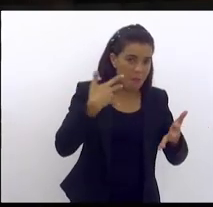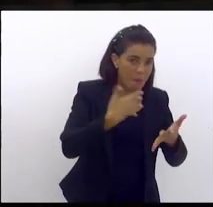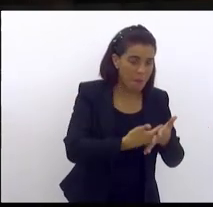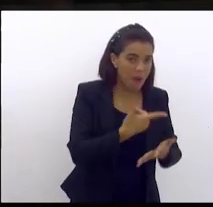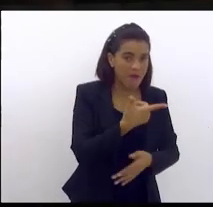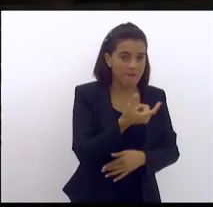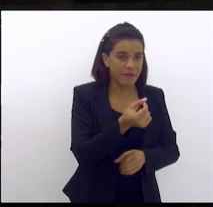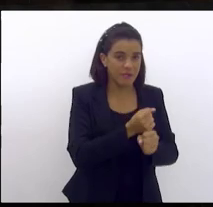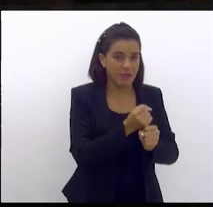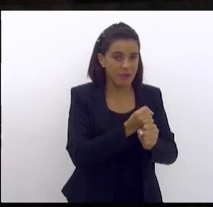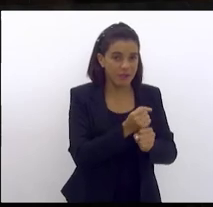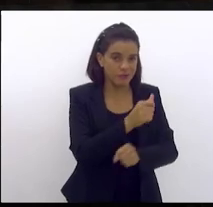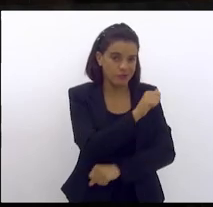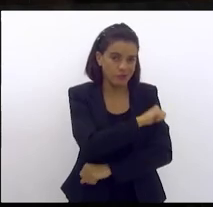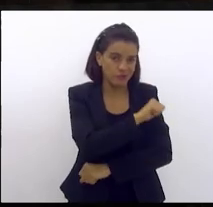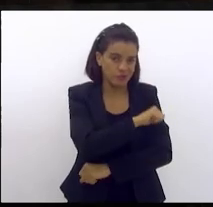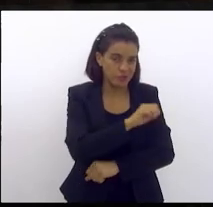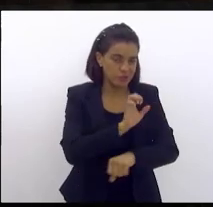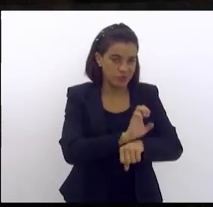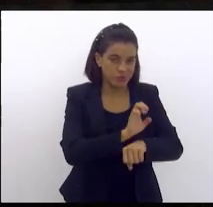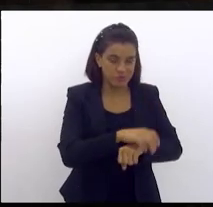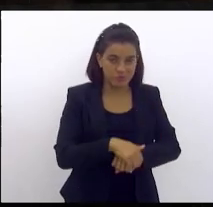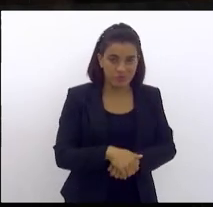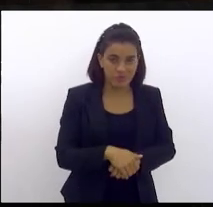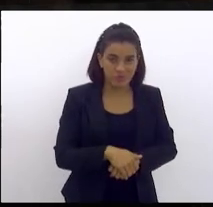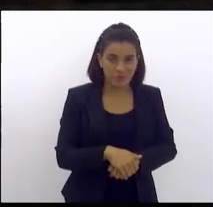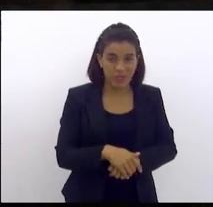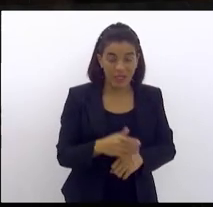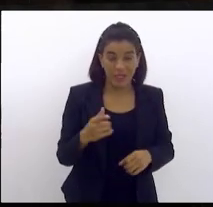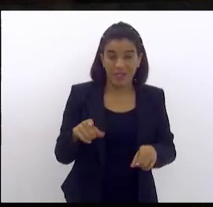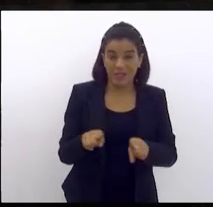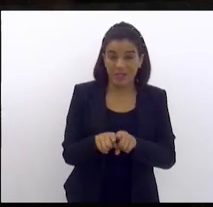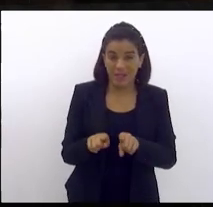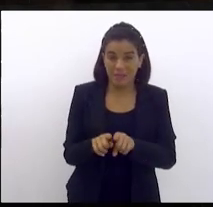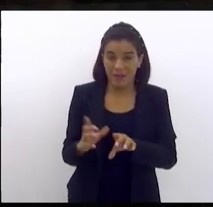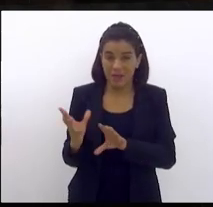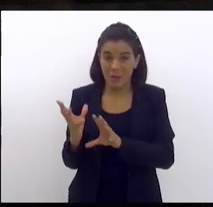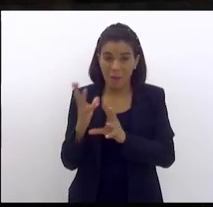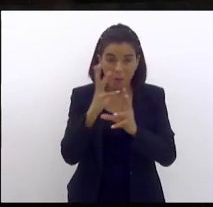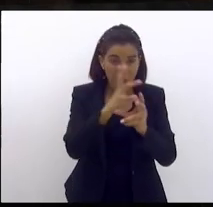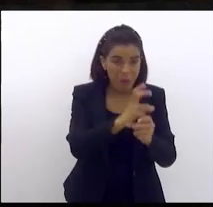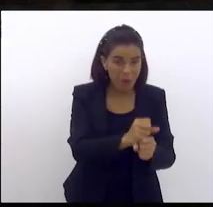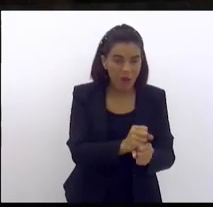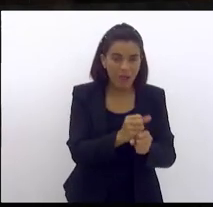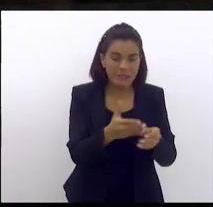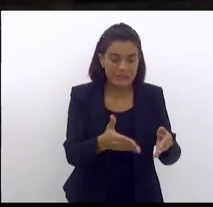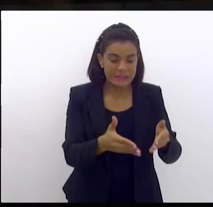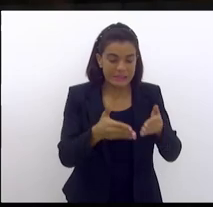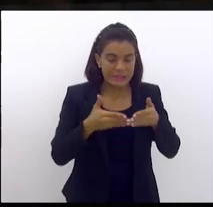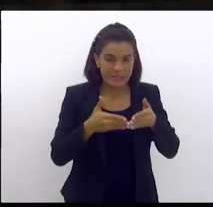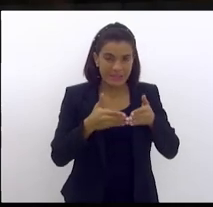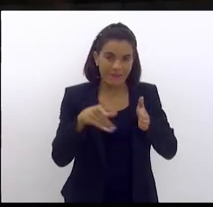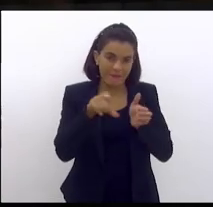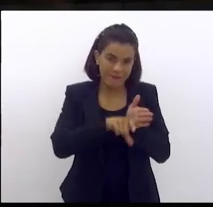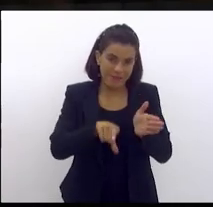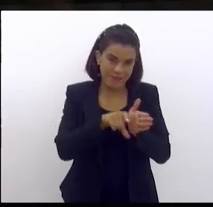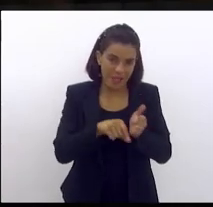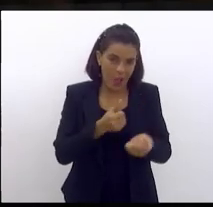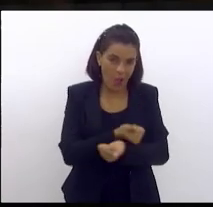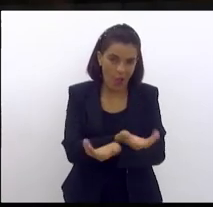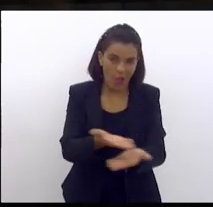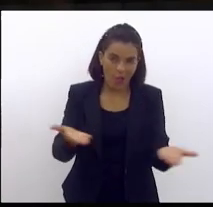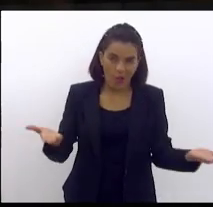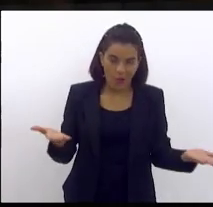Estado do Rio de Janeiro e o volume total de benefícios fiscais concedidos